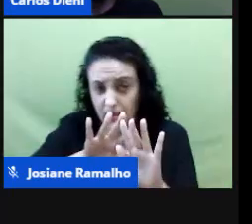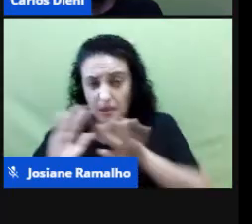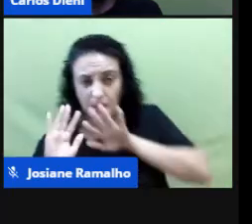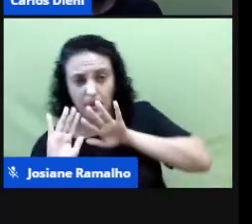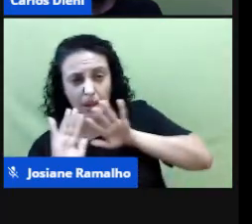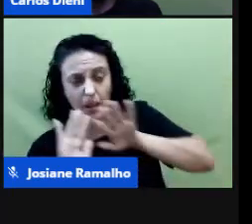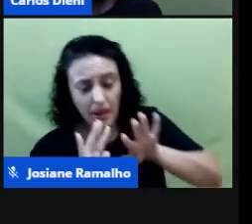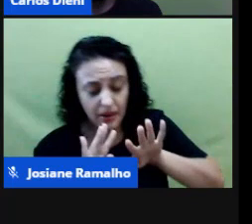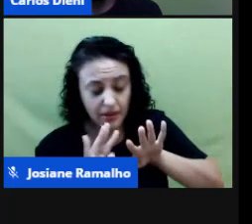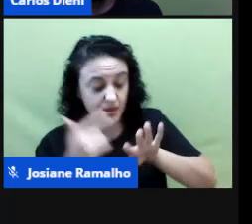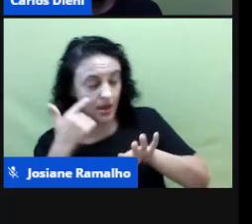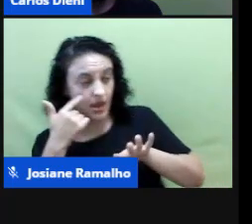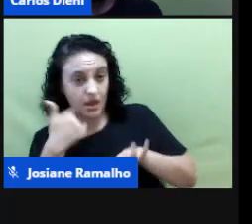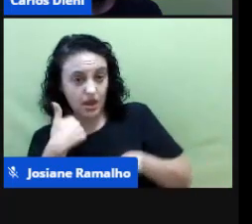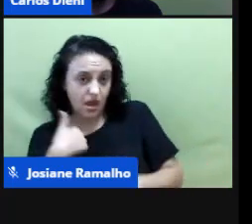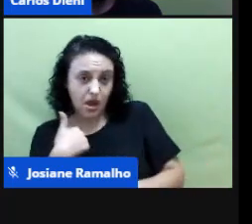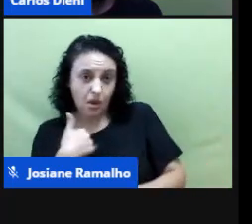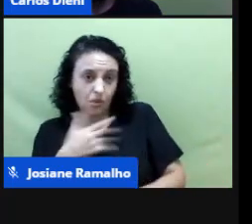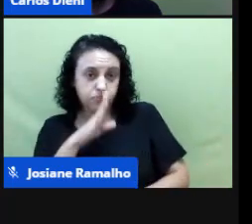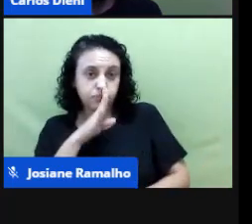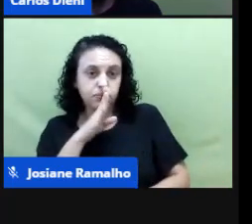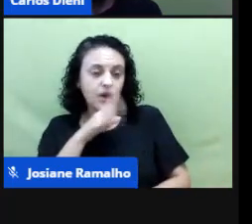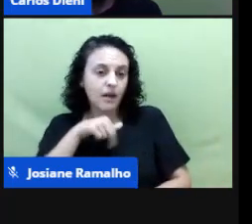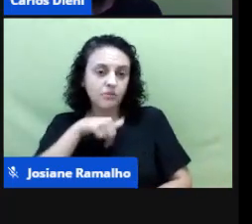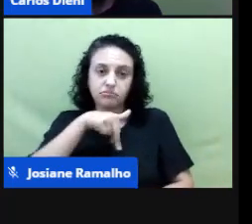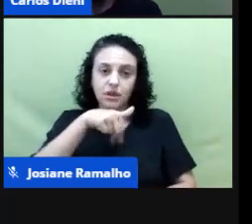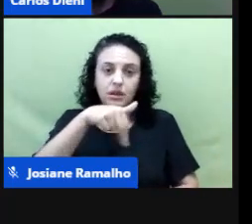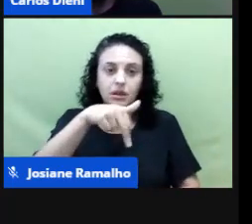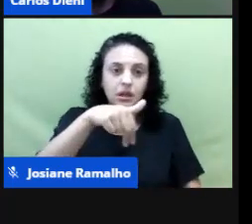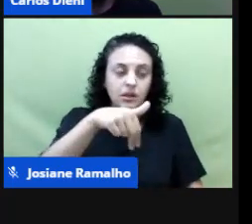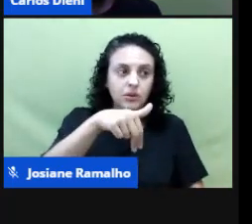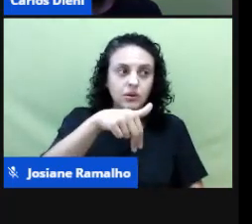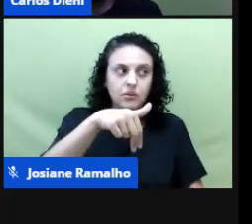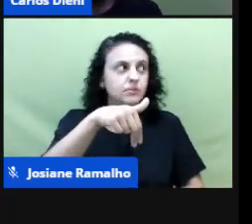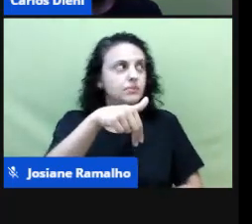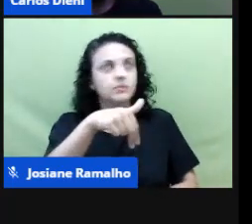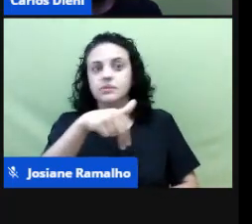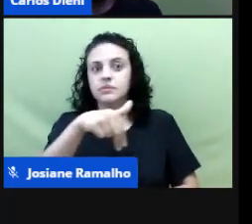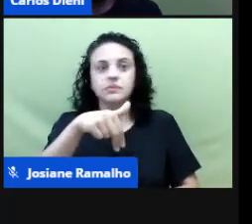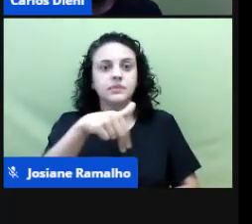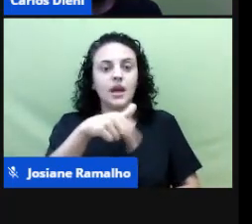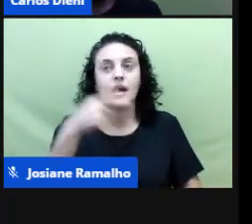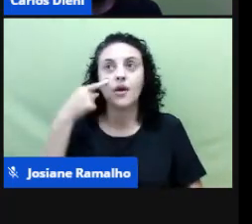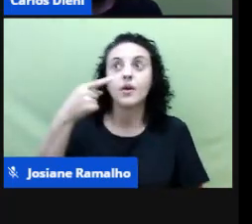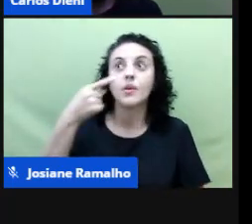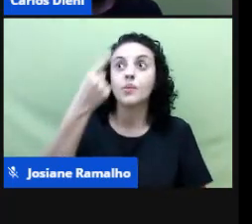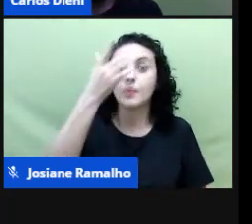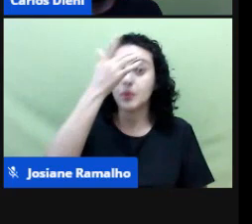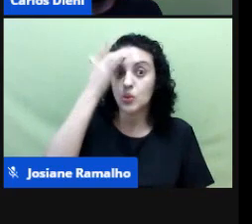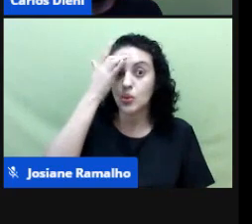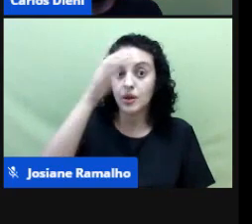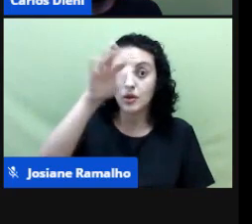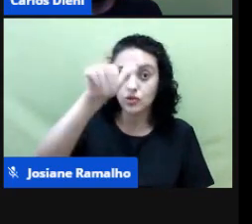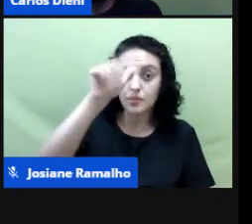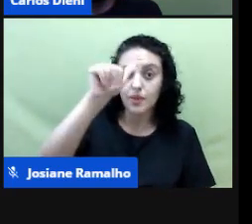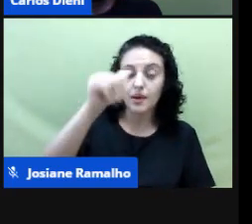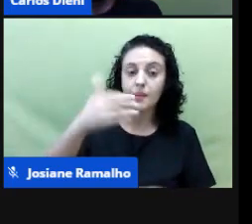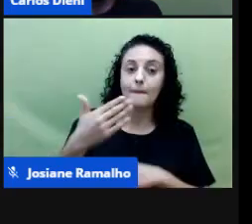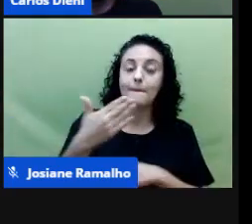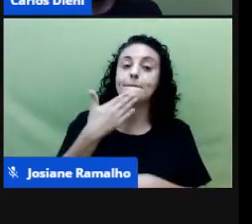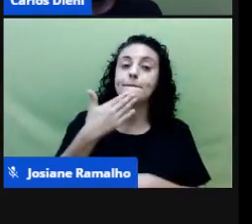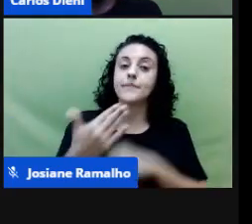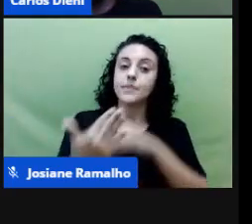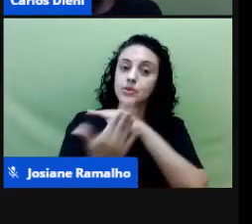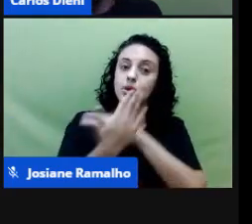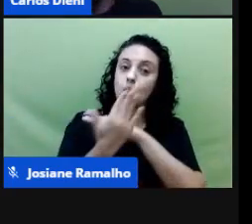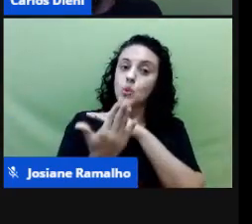um amigo lá do carro, lá que ele transporta jornal, para poder me tirar dali. Aí nisso os policiais me abordaram, me pegaram, me botaram junto e falaram que eu,